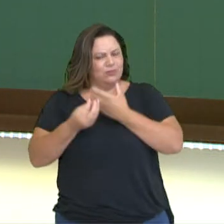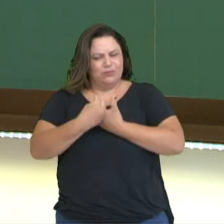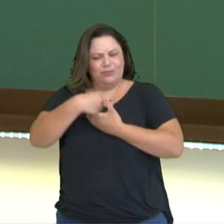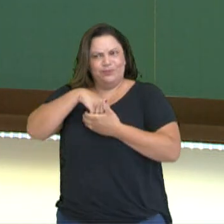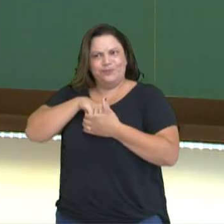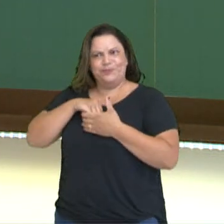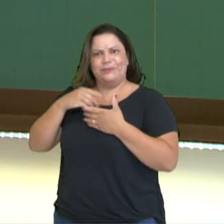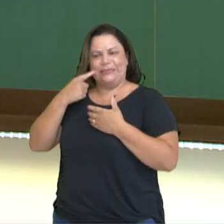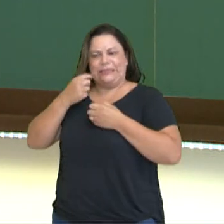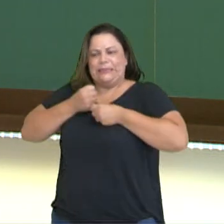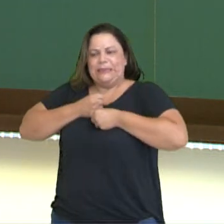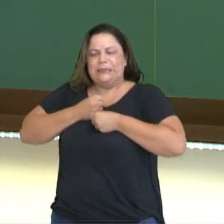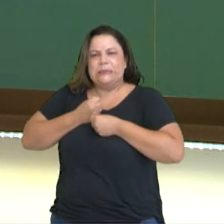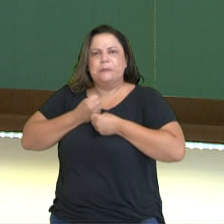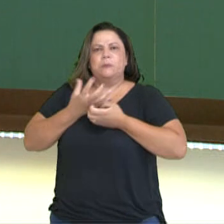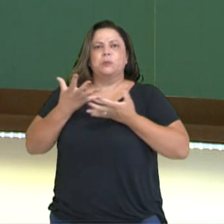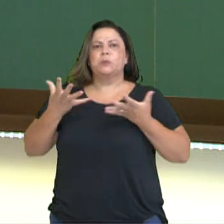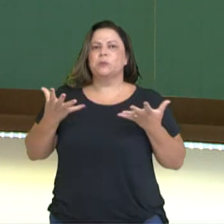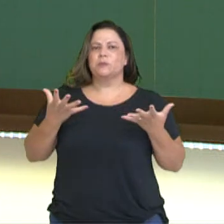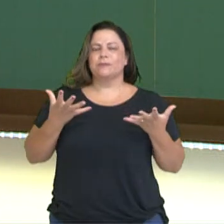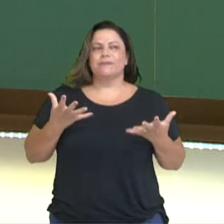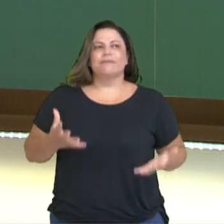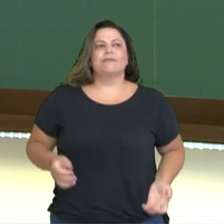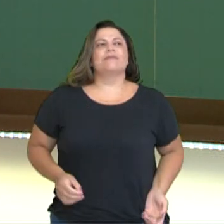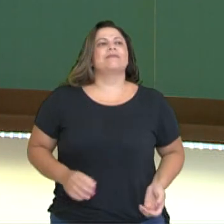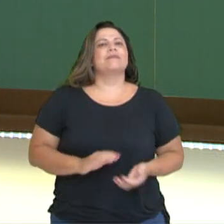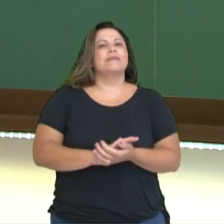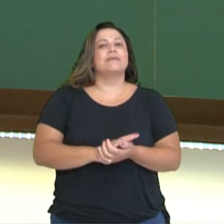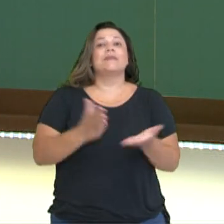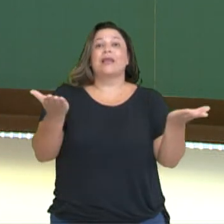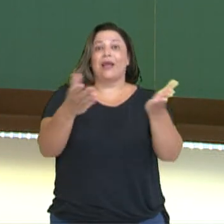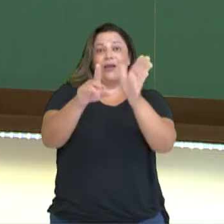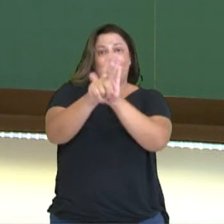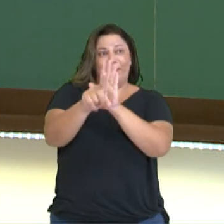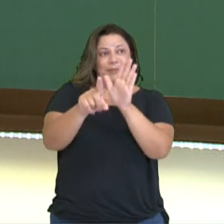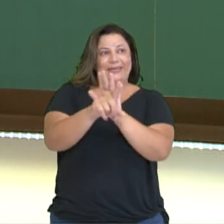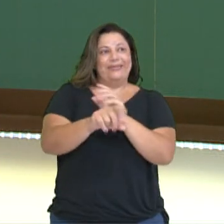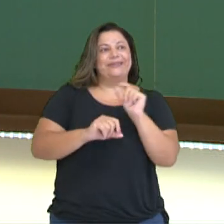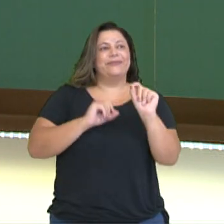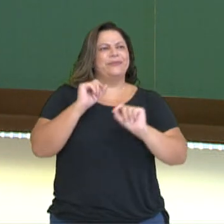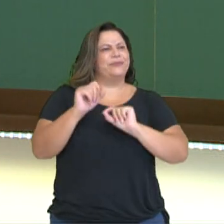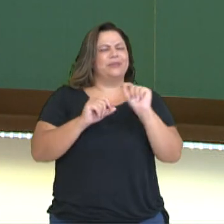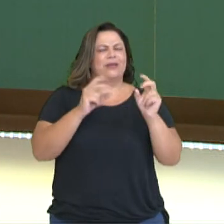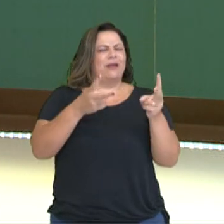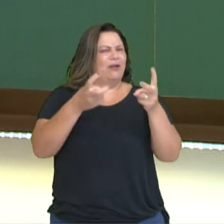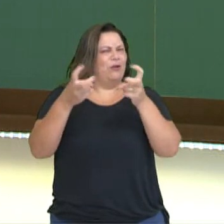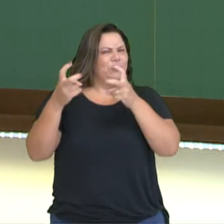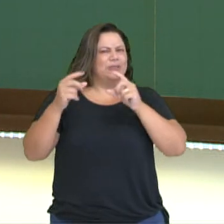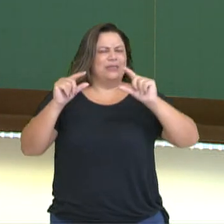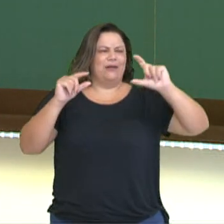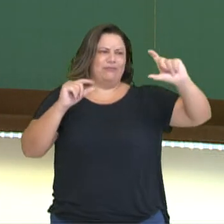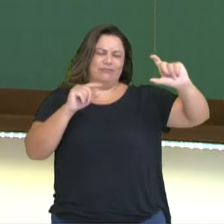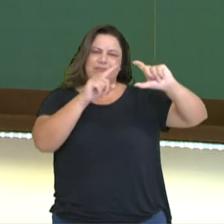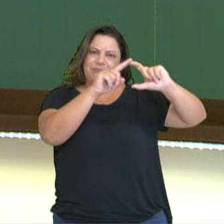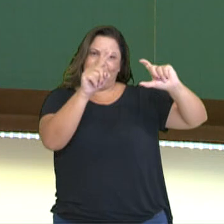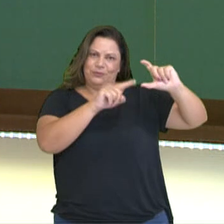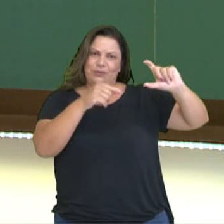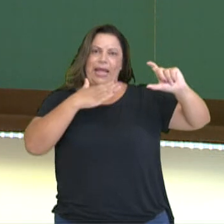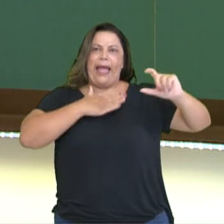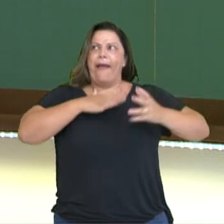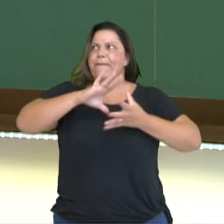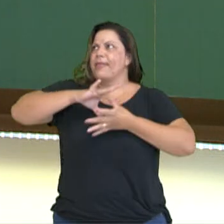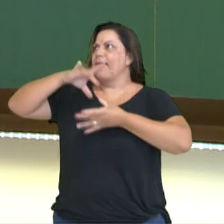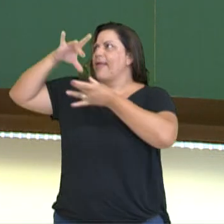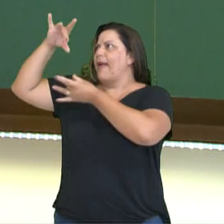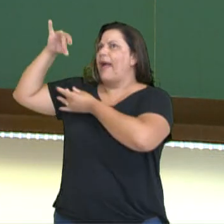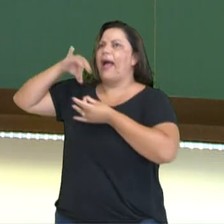Introspectiva, é o que vem de dentro. Vamos a um quiz? Observe o seguinte verso. Minha alma ardente